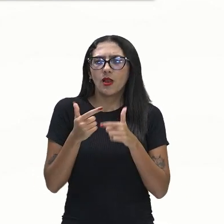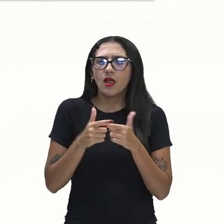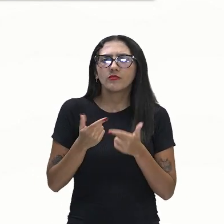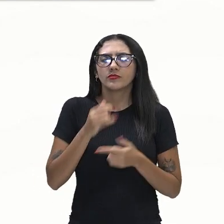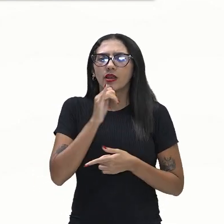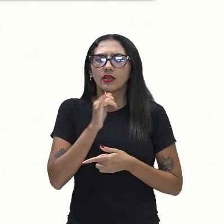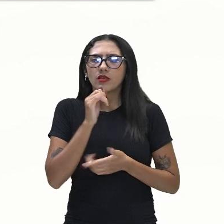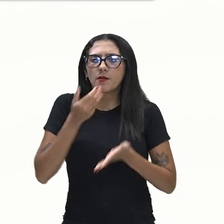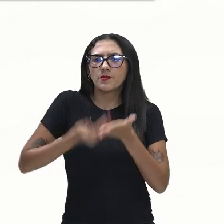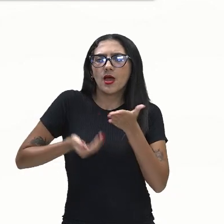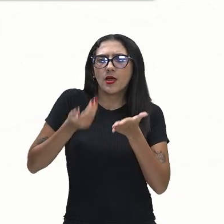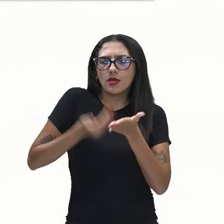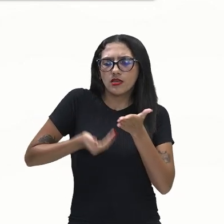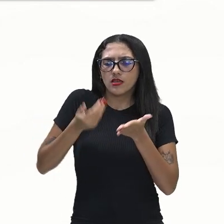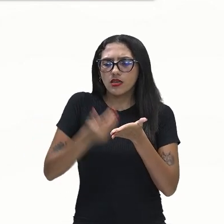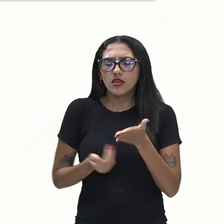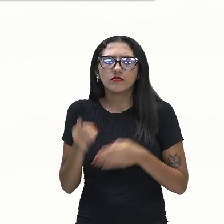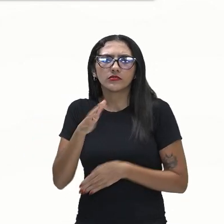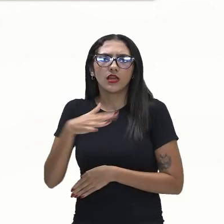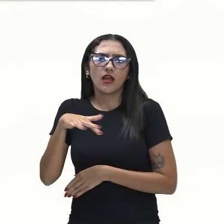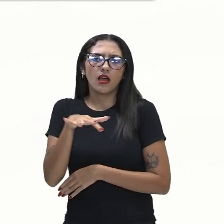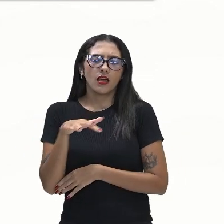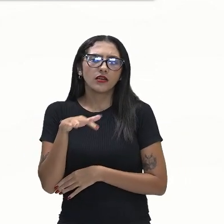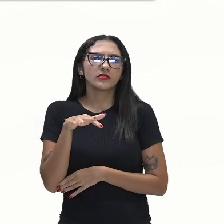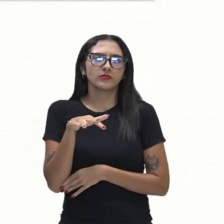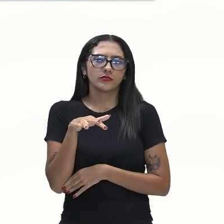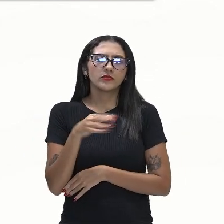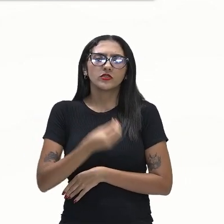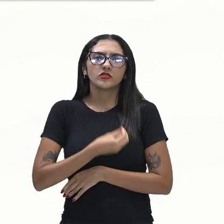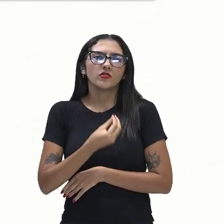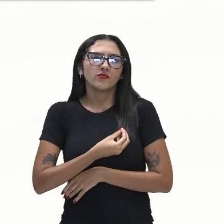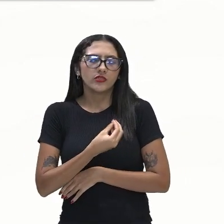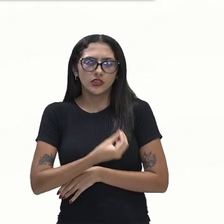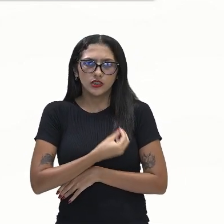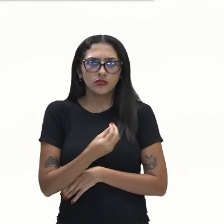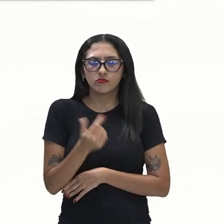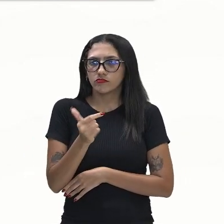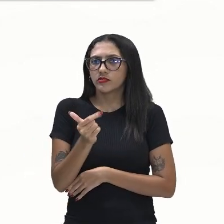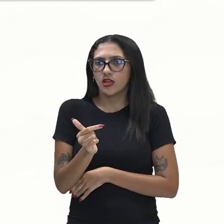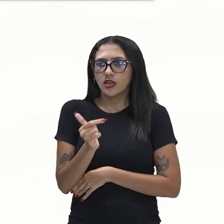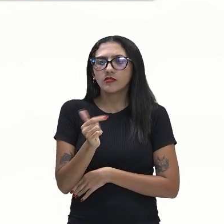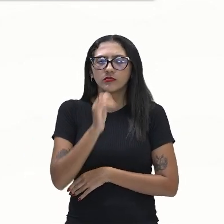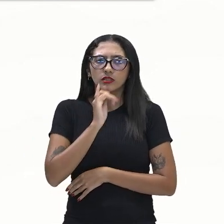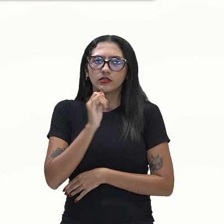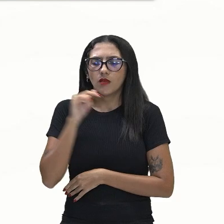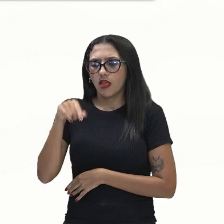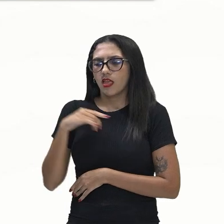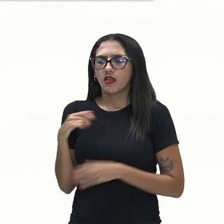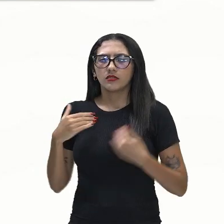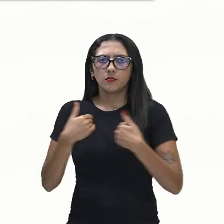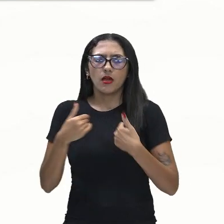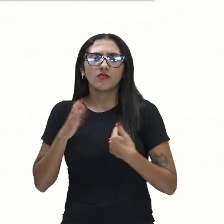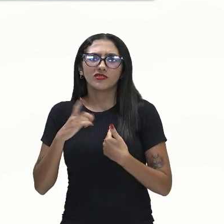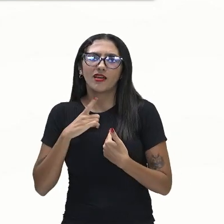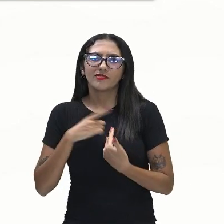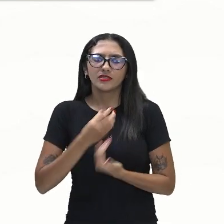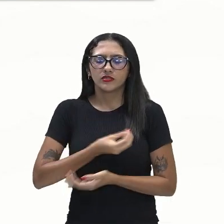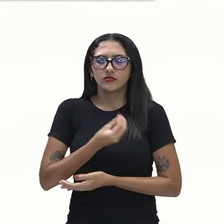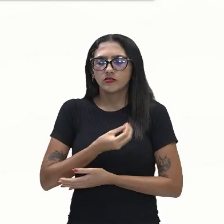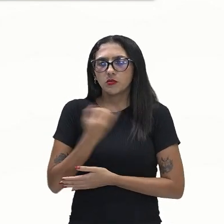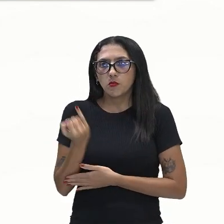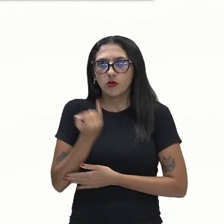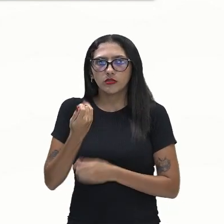de habitats, né? Ou seja, dos locais onde aqueles seres vivos importantes para manter